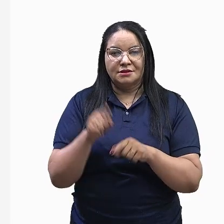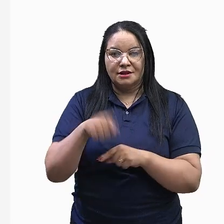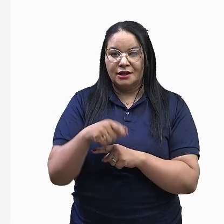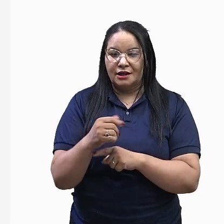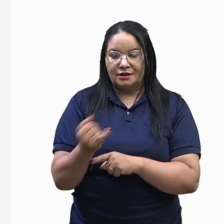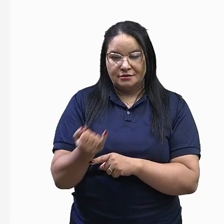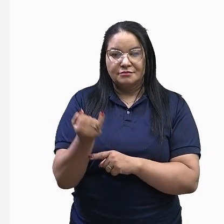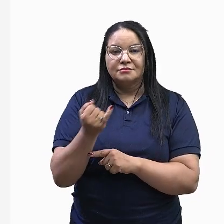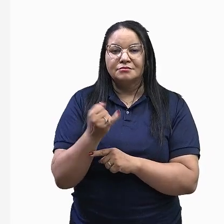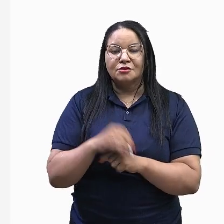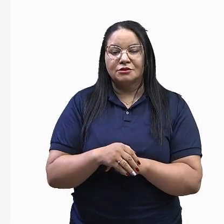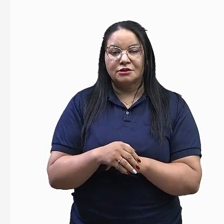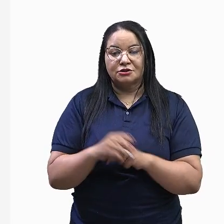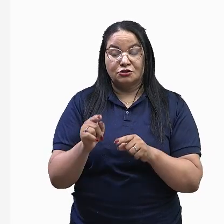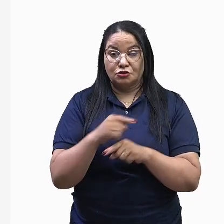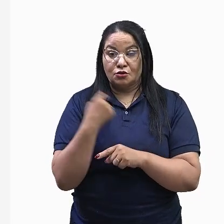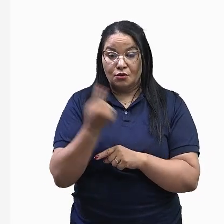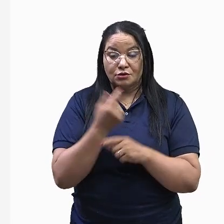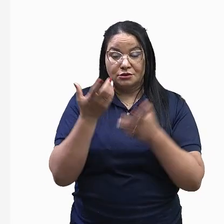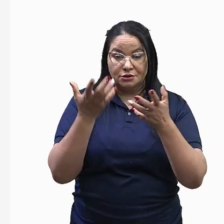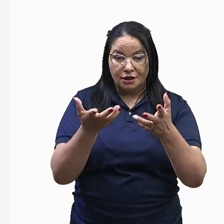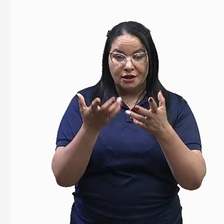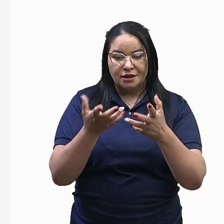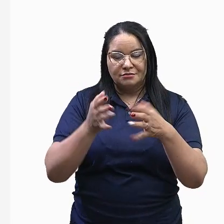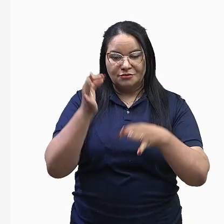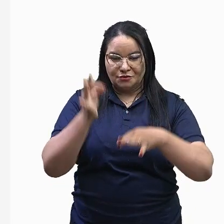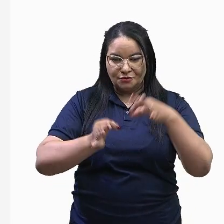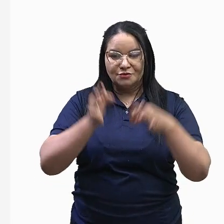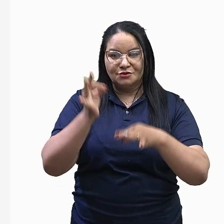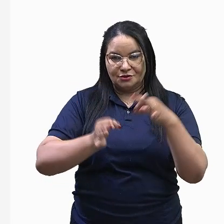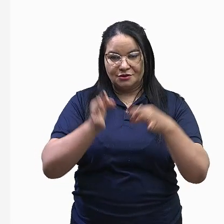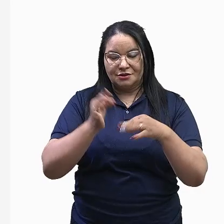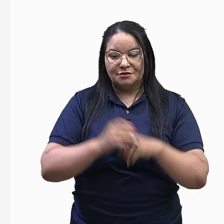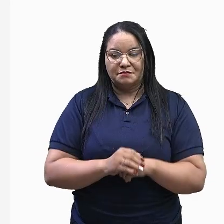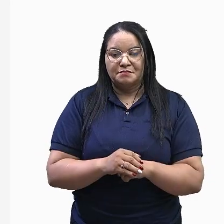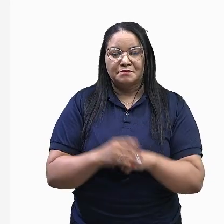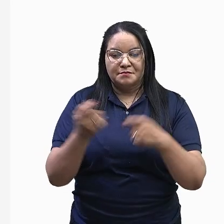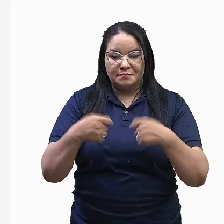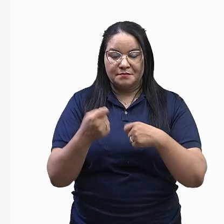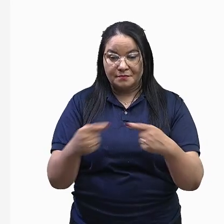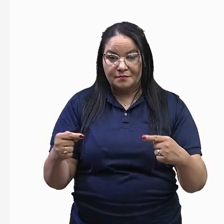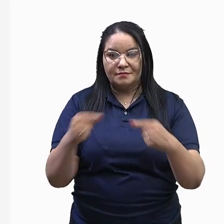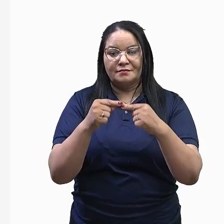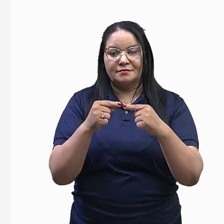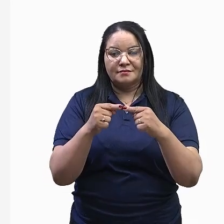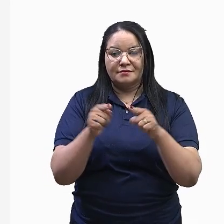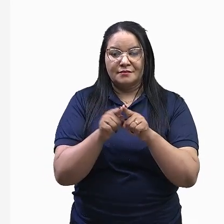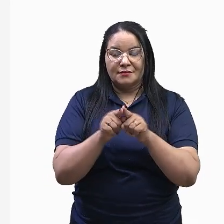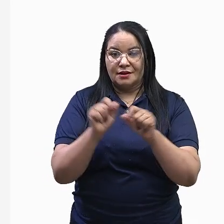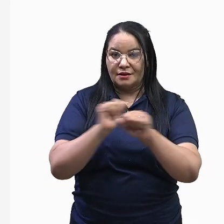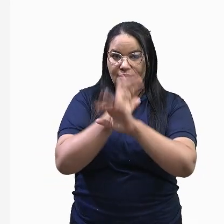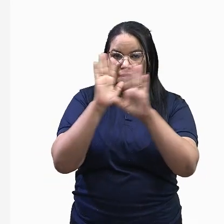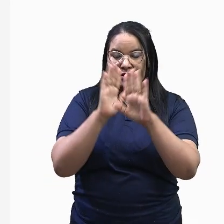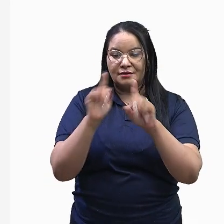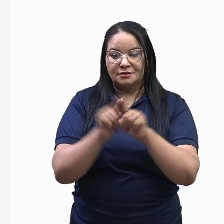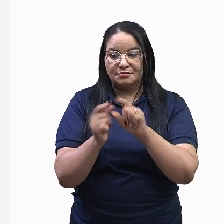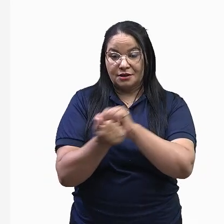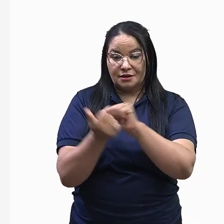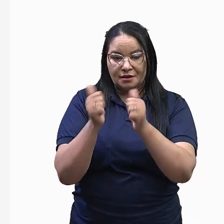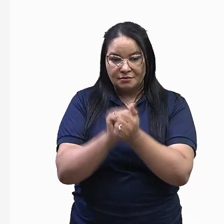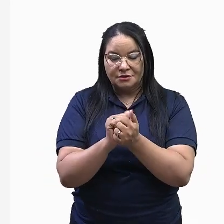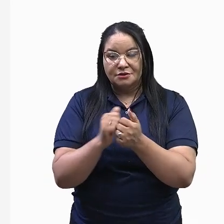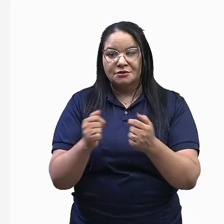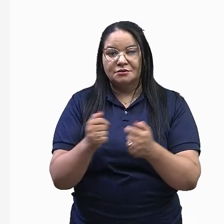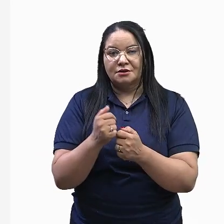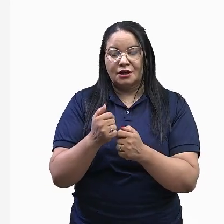todos nós almejamos, a tal da justiça, né? E devem ser claros, adaptáveis e compreendidos por todos